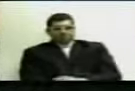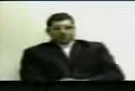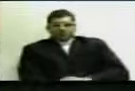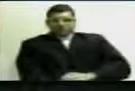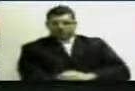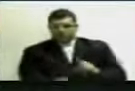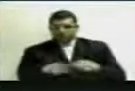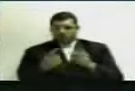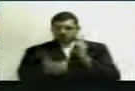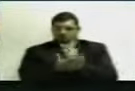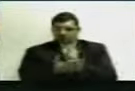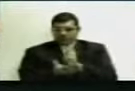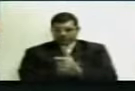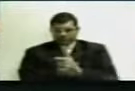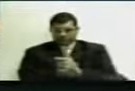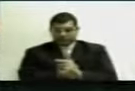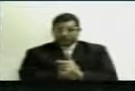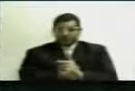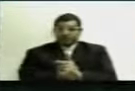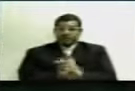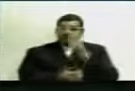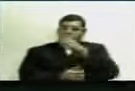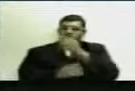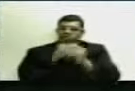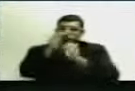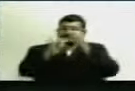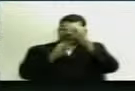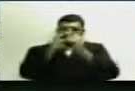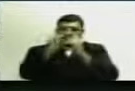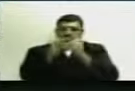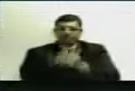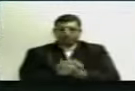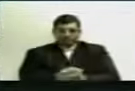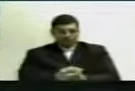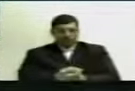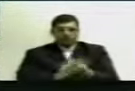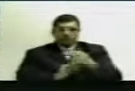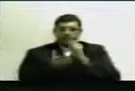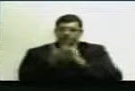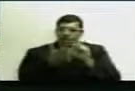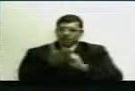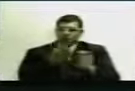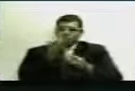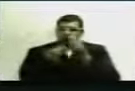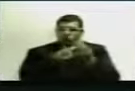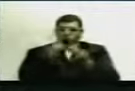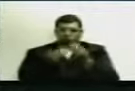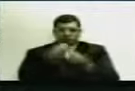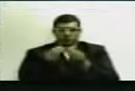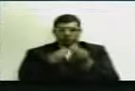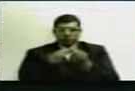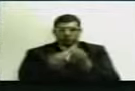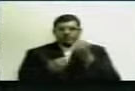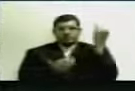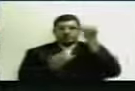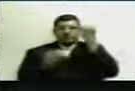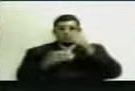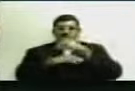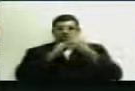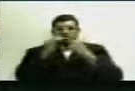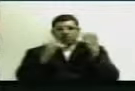Mas ato contínuo a esse processo que eu registro como de